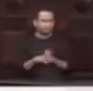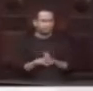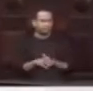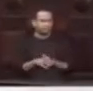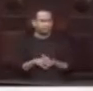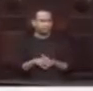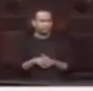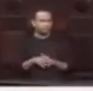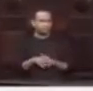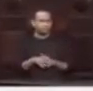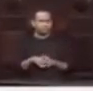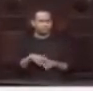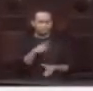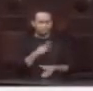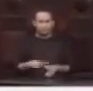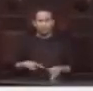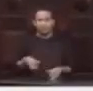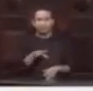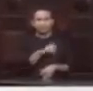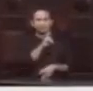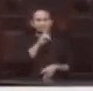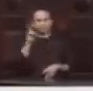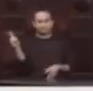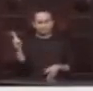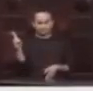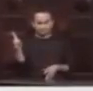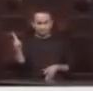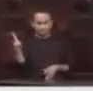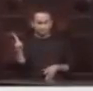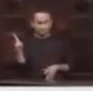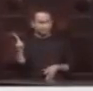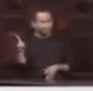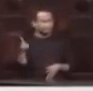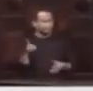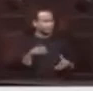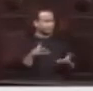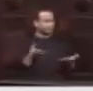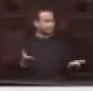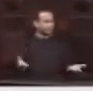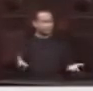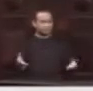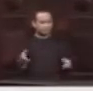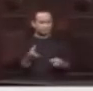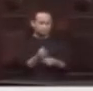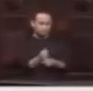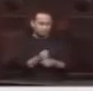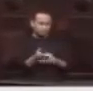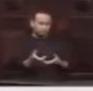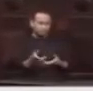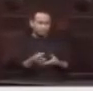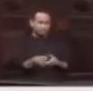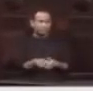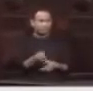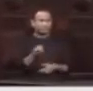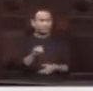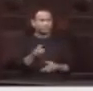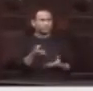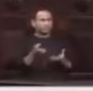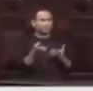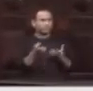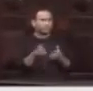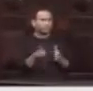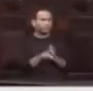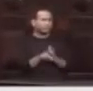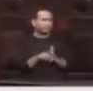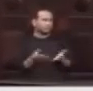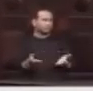Não, documento, presidente, pelo amor de Deus. Não, nós vamos documento arquivar. Público. Com o recurso de Vossa Excelência, eu vou juntar o seu recurso ao requerimento de